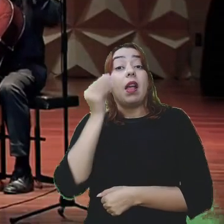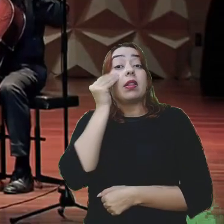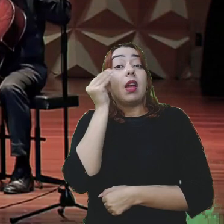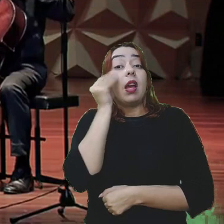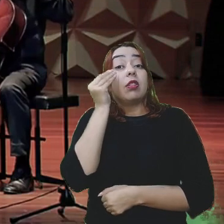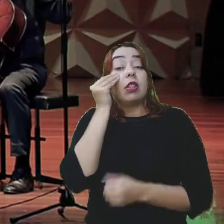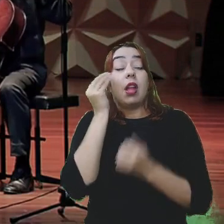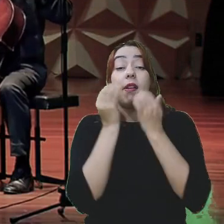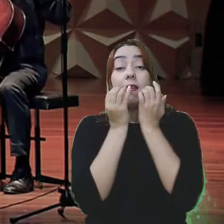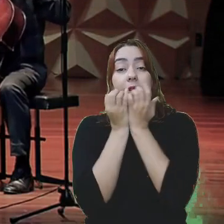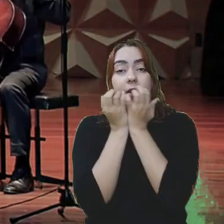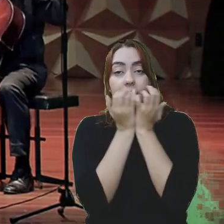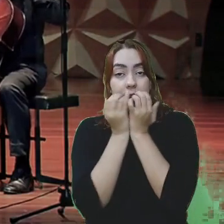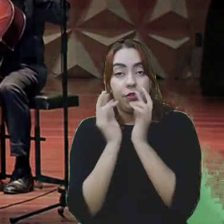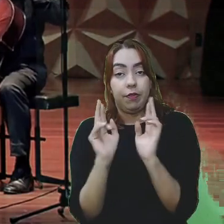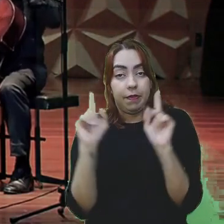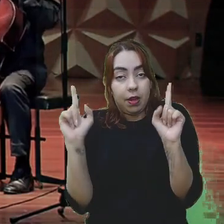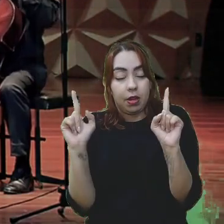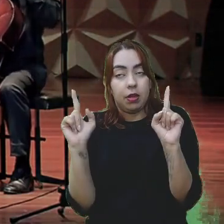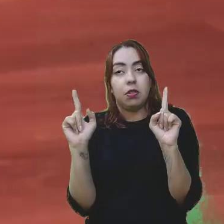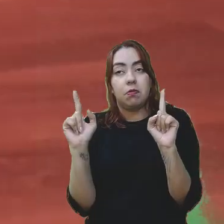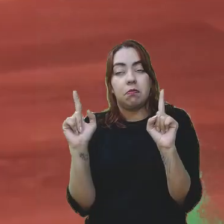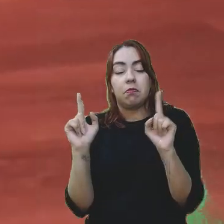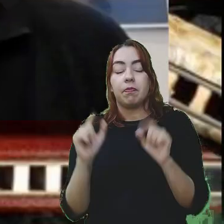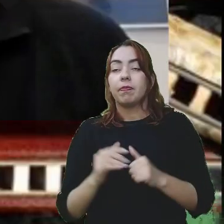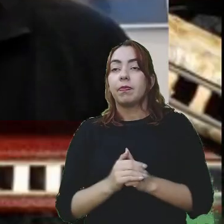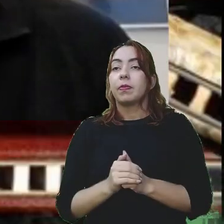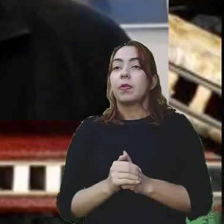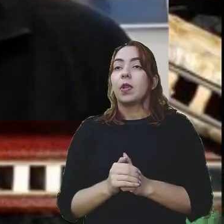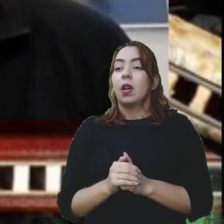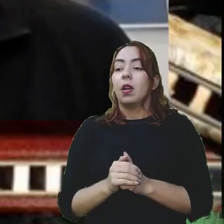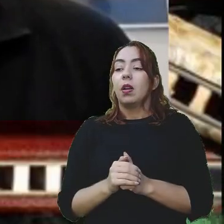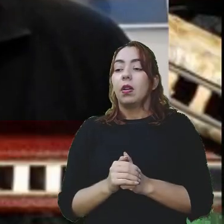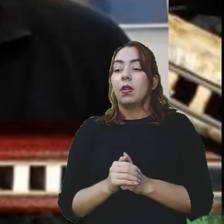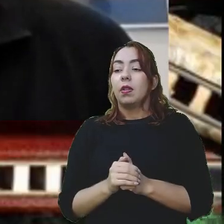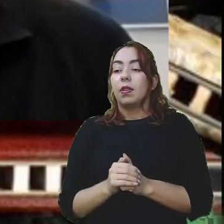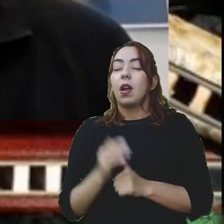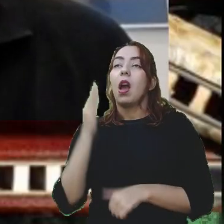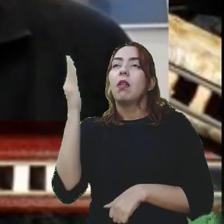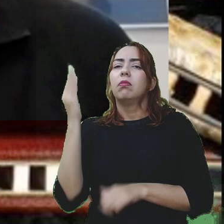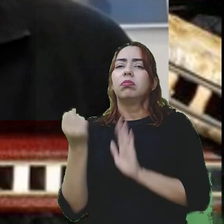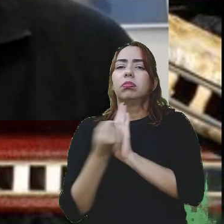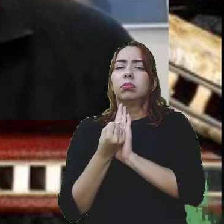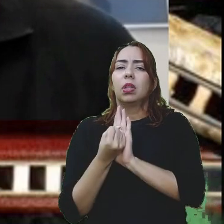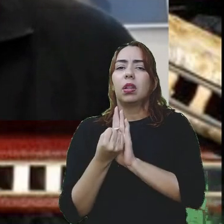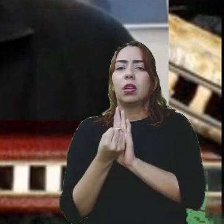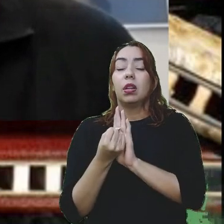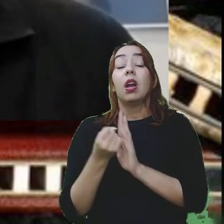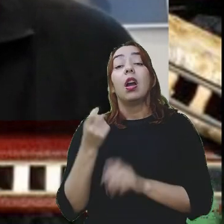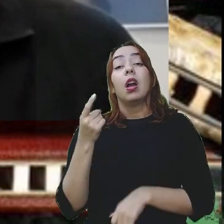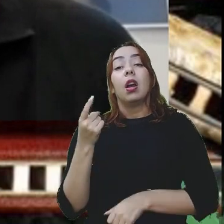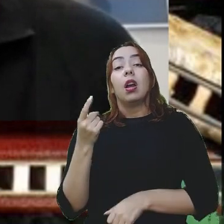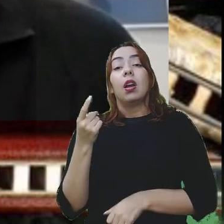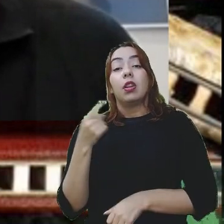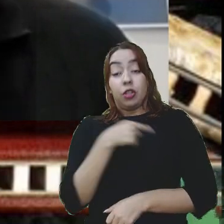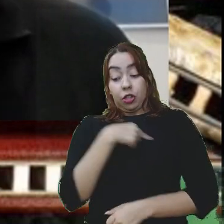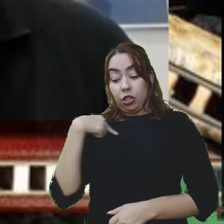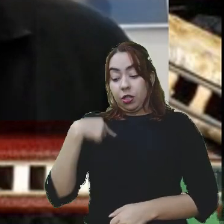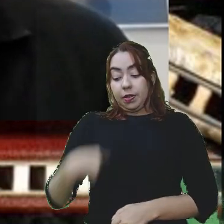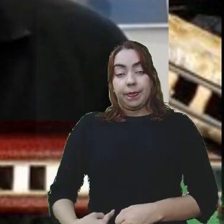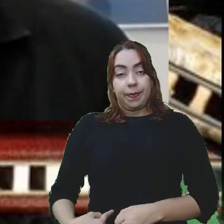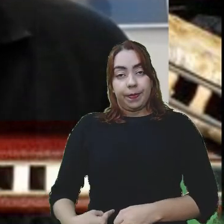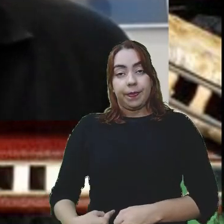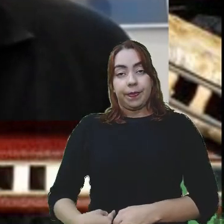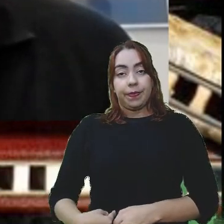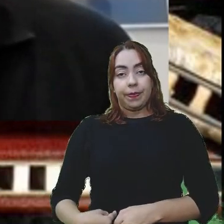blá, blá, blá. E aí ele falou com o pessoal lá da East Stop, chinesa, e eles